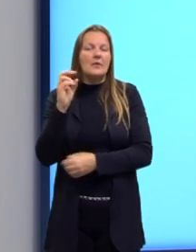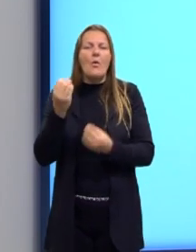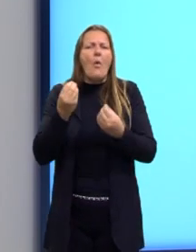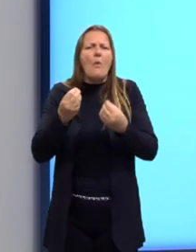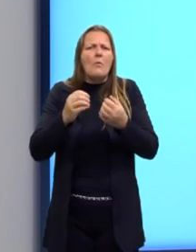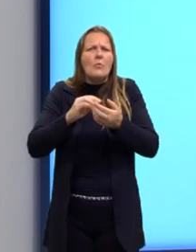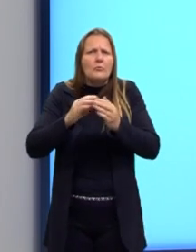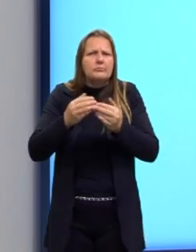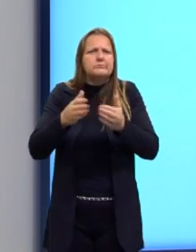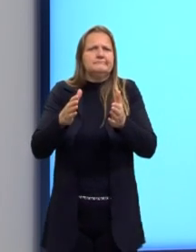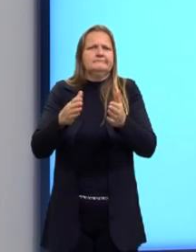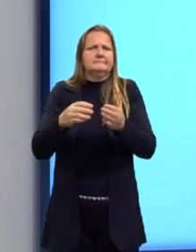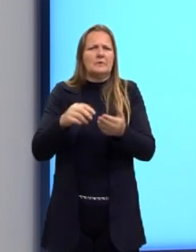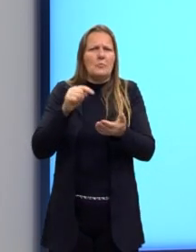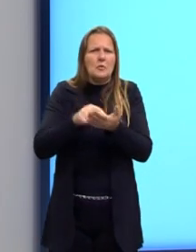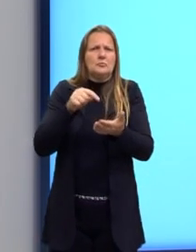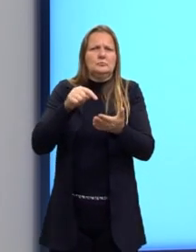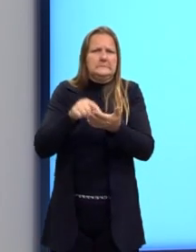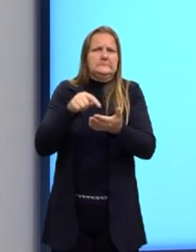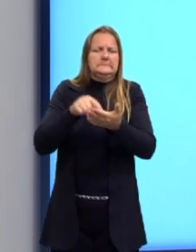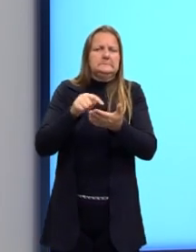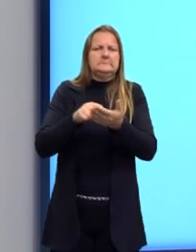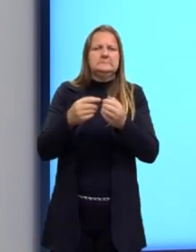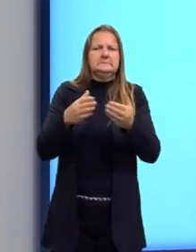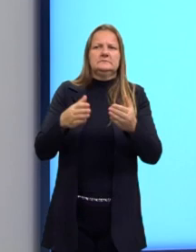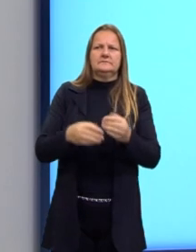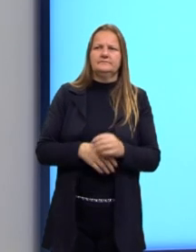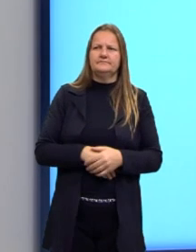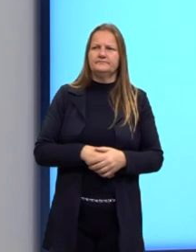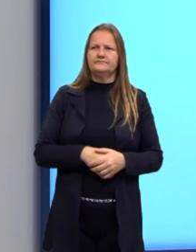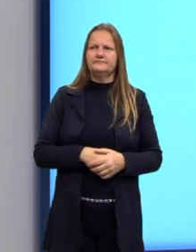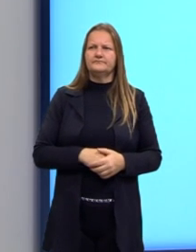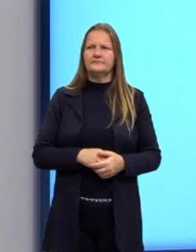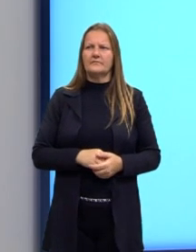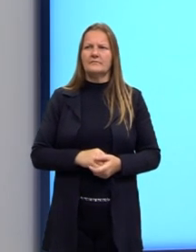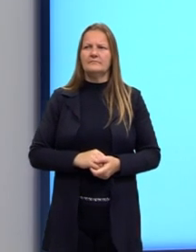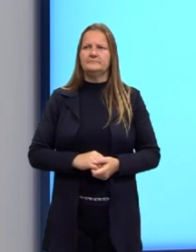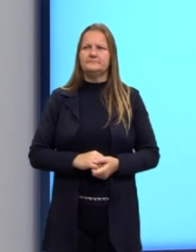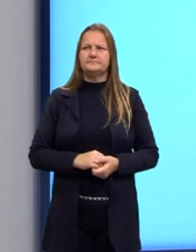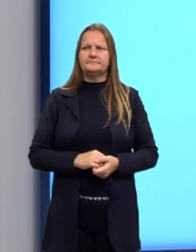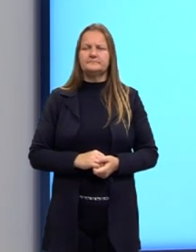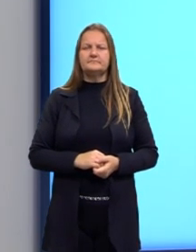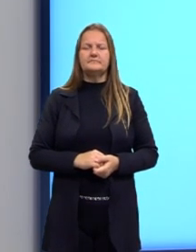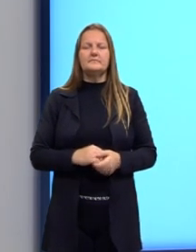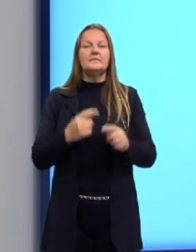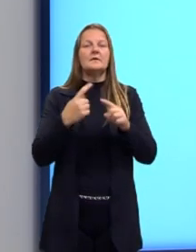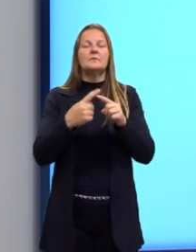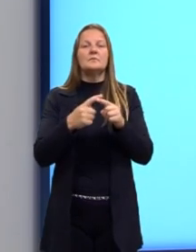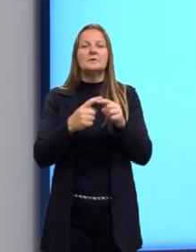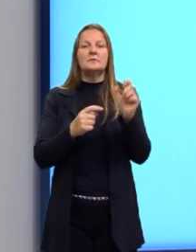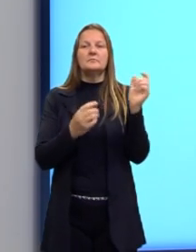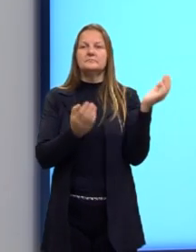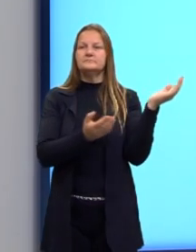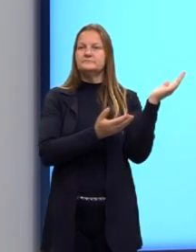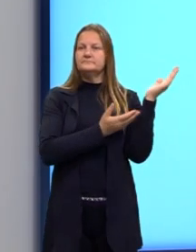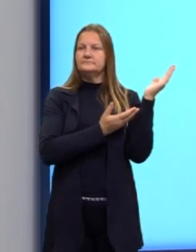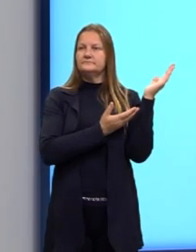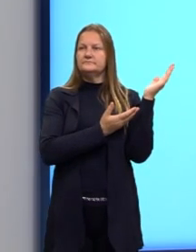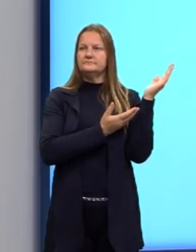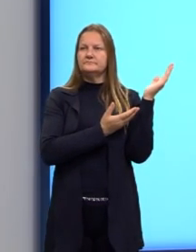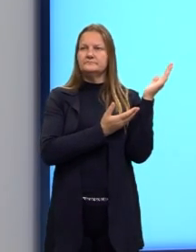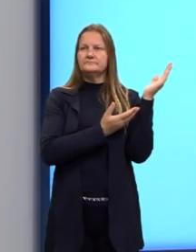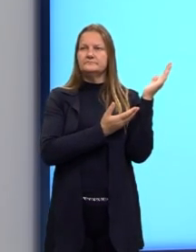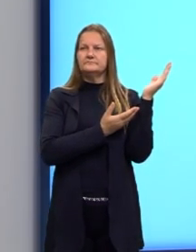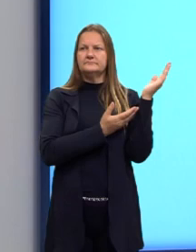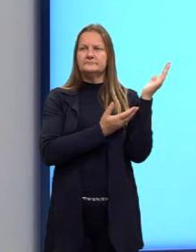tá então esse turno é um freezer como é que eu sei que ele é um freezer porque eu tenho o